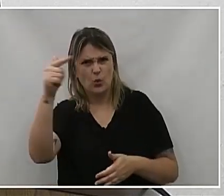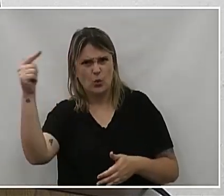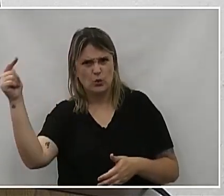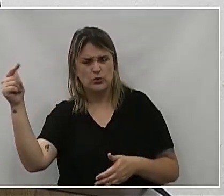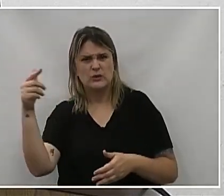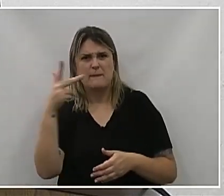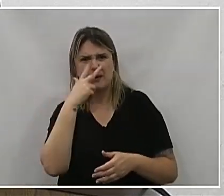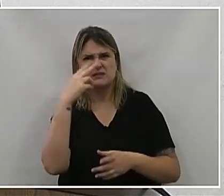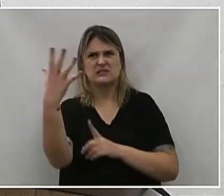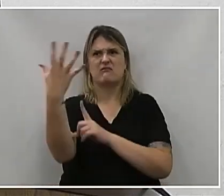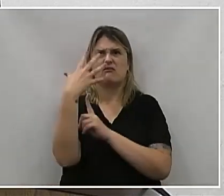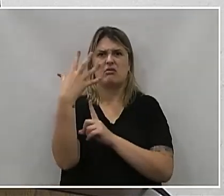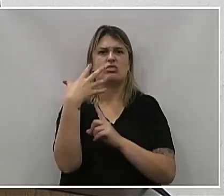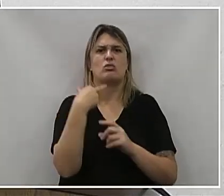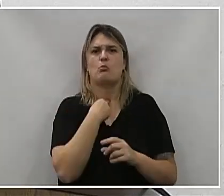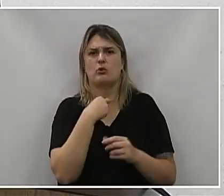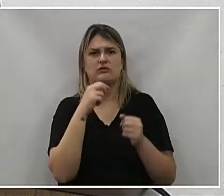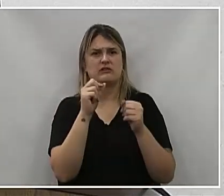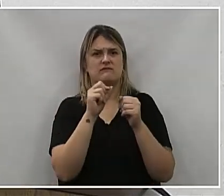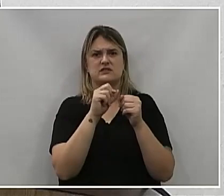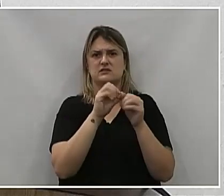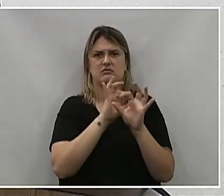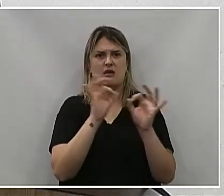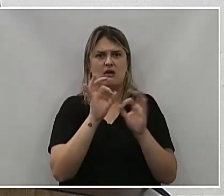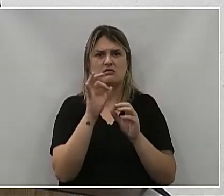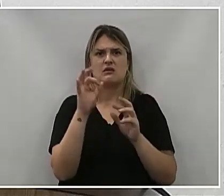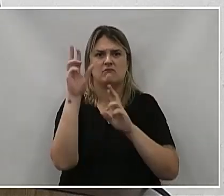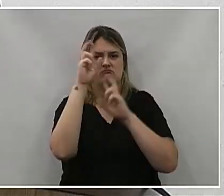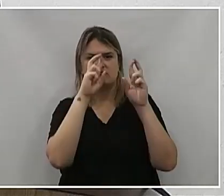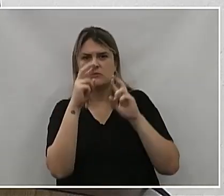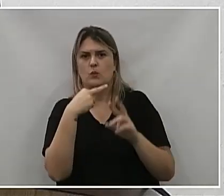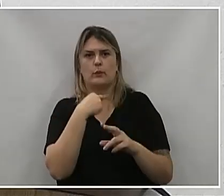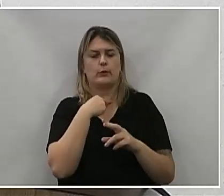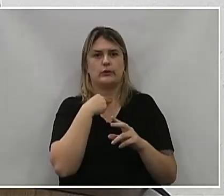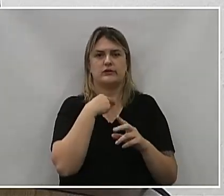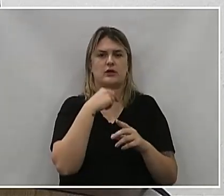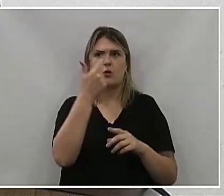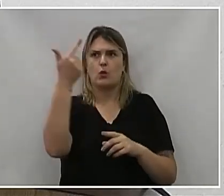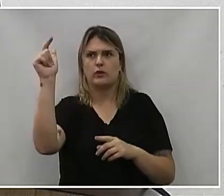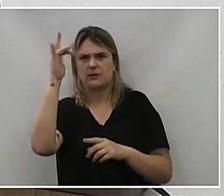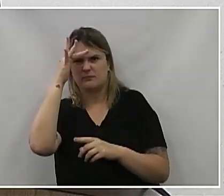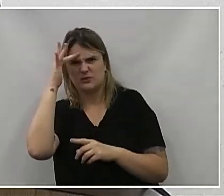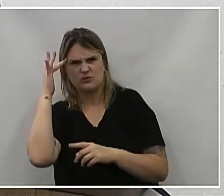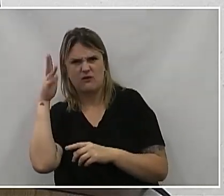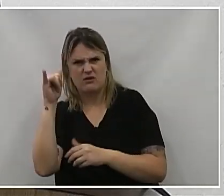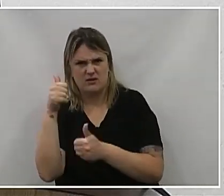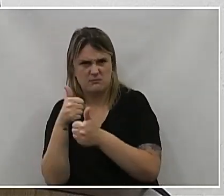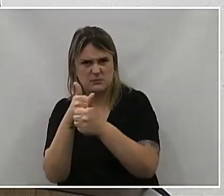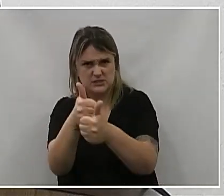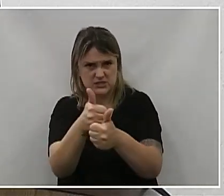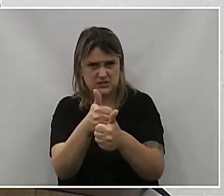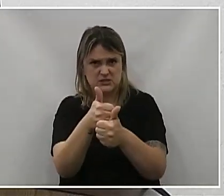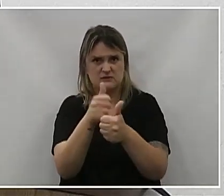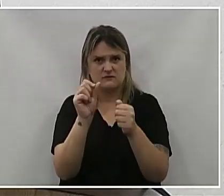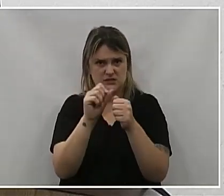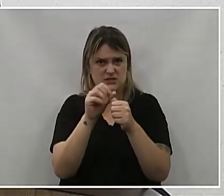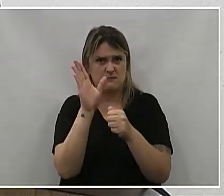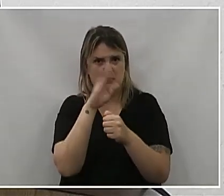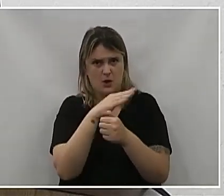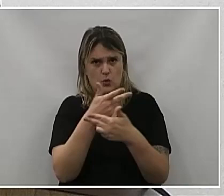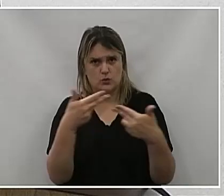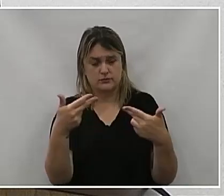sempre acuados, não podemos agir, não podemos fiscalizar, porque senão vem aqui alguém e persegue.